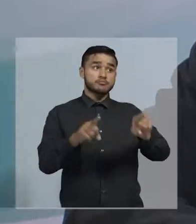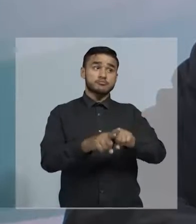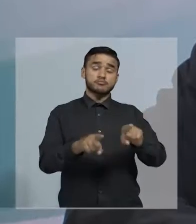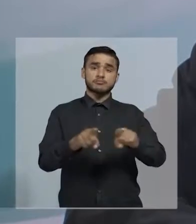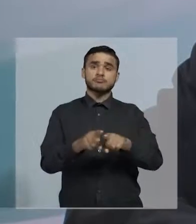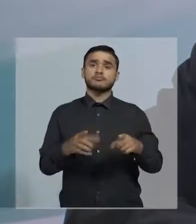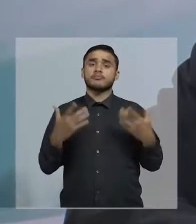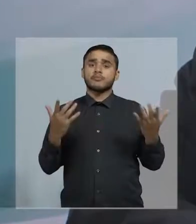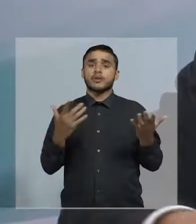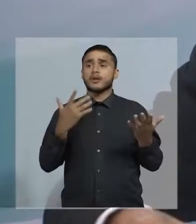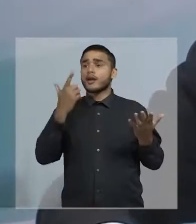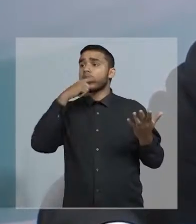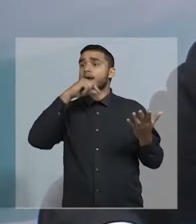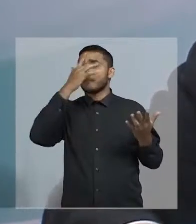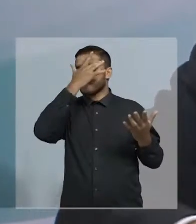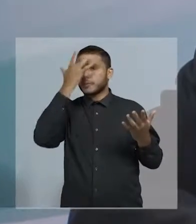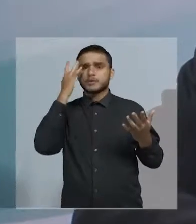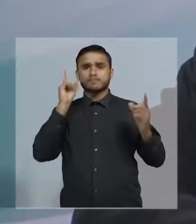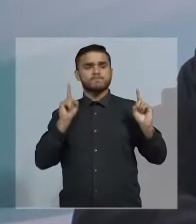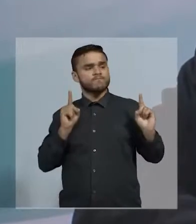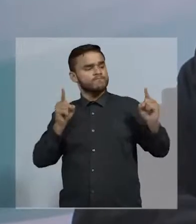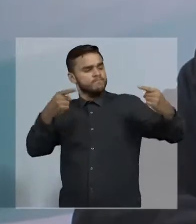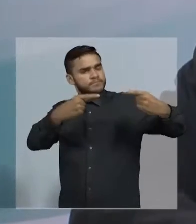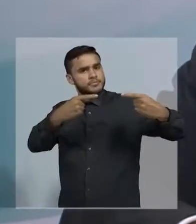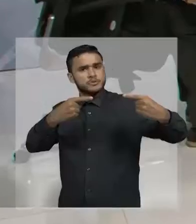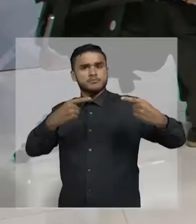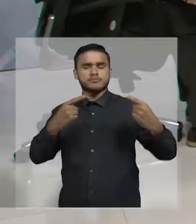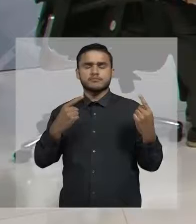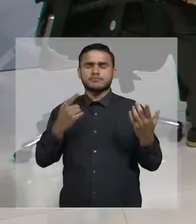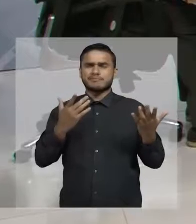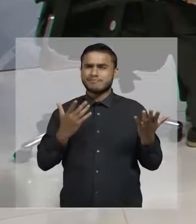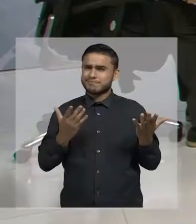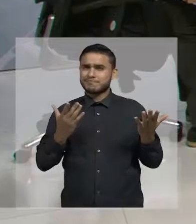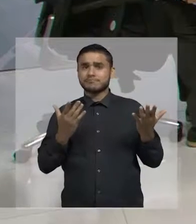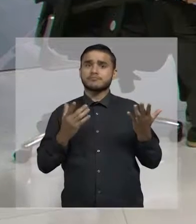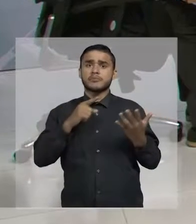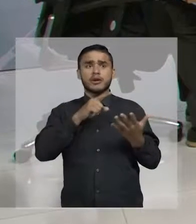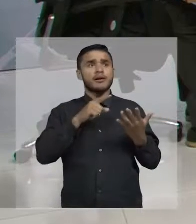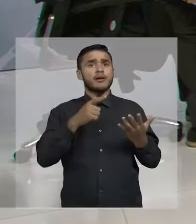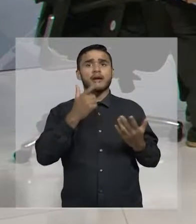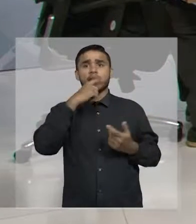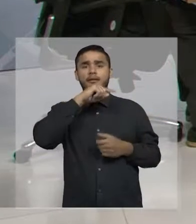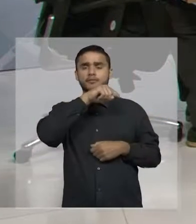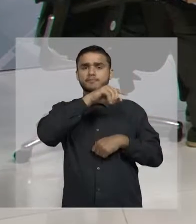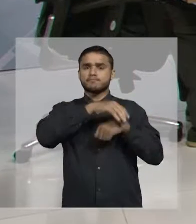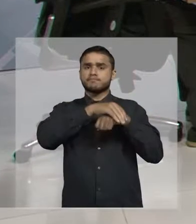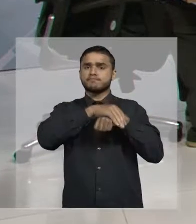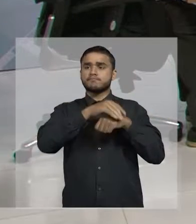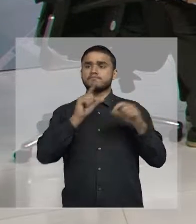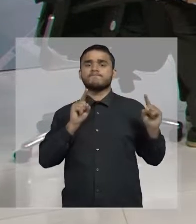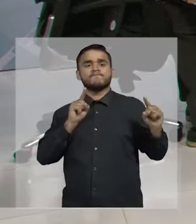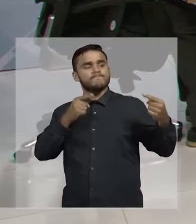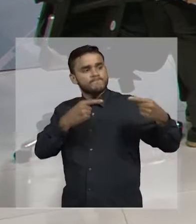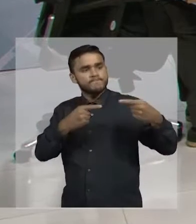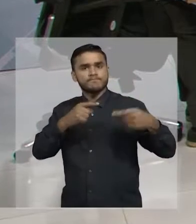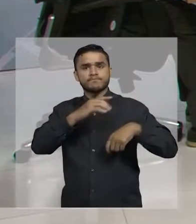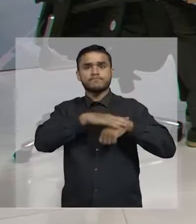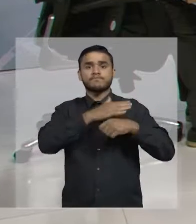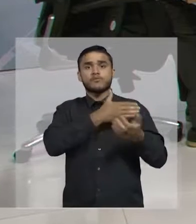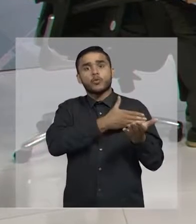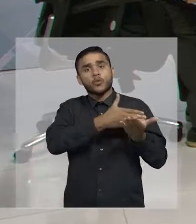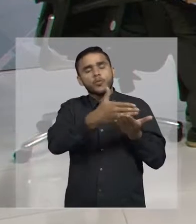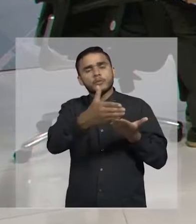concorrentes para a disputa, quem quer ser oposição Ele tem que iniciar naturalmente